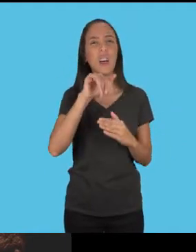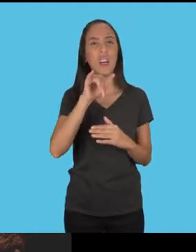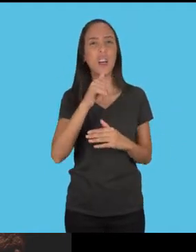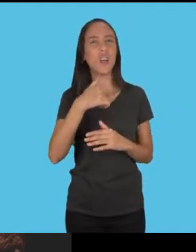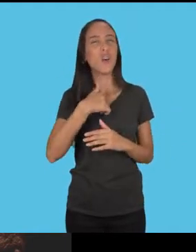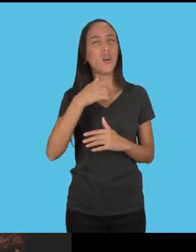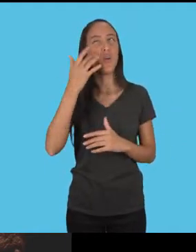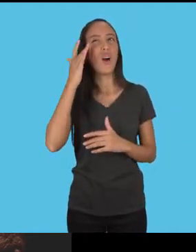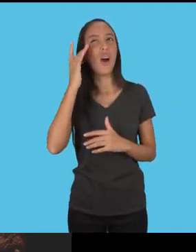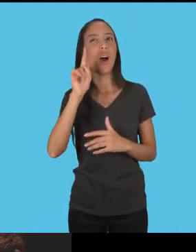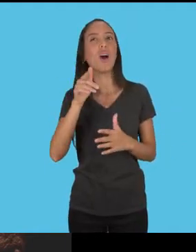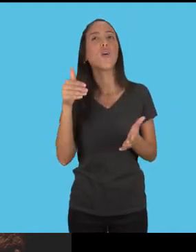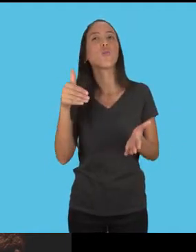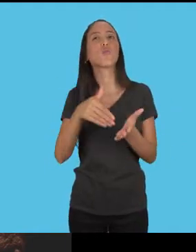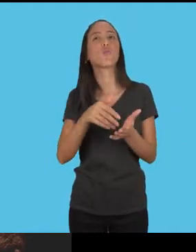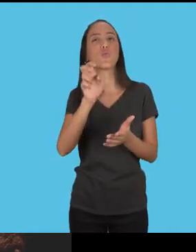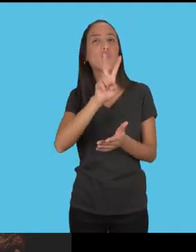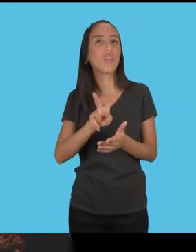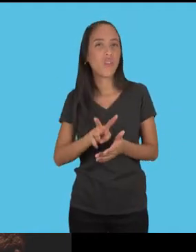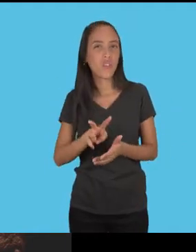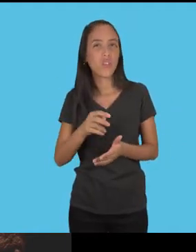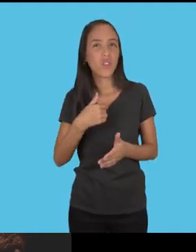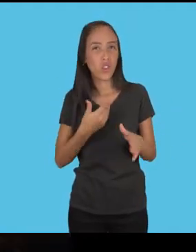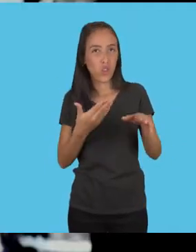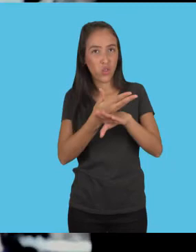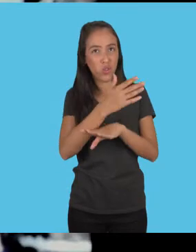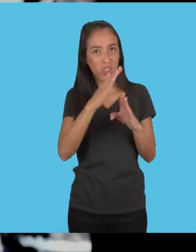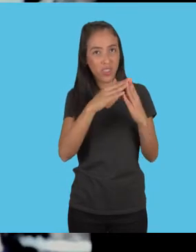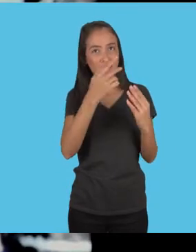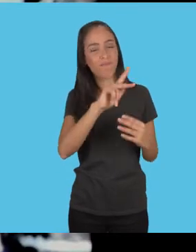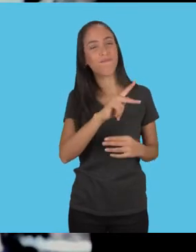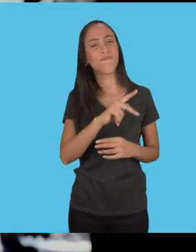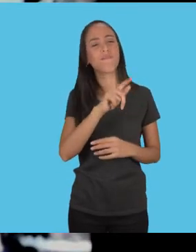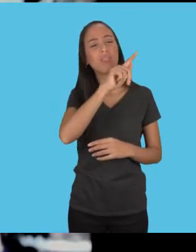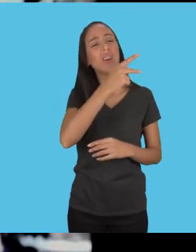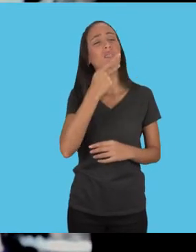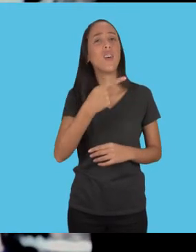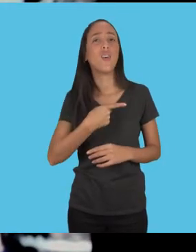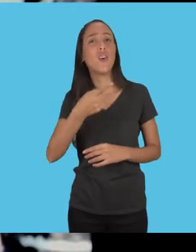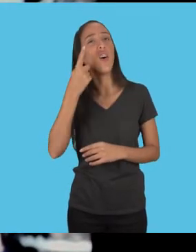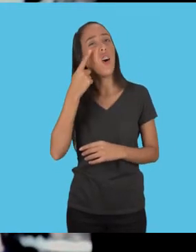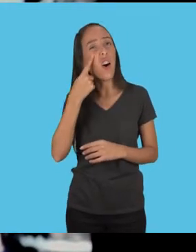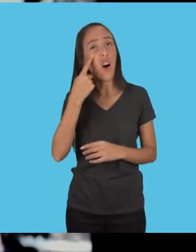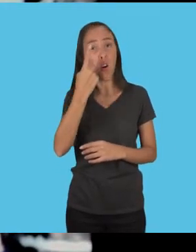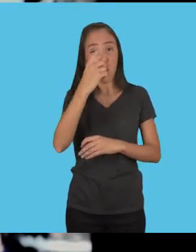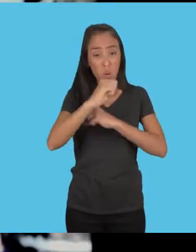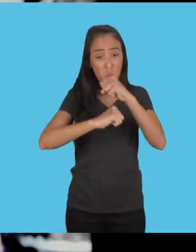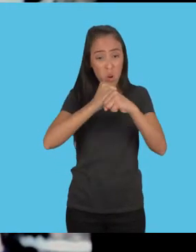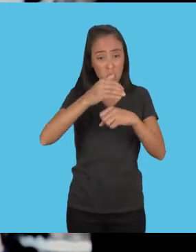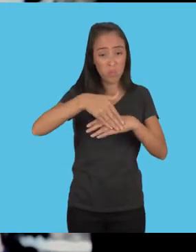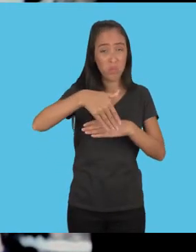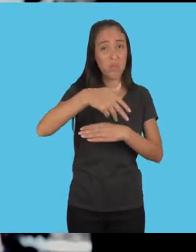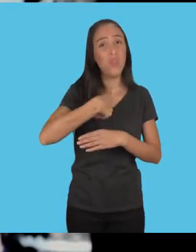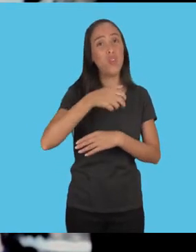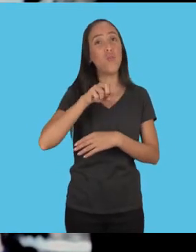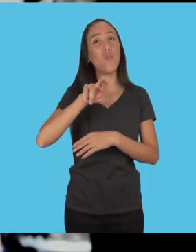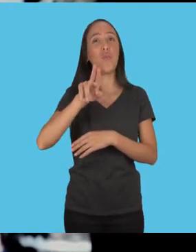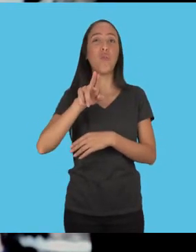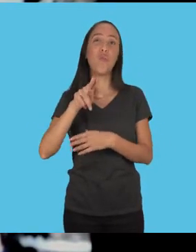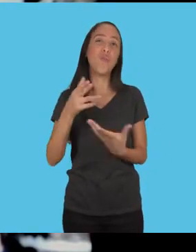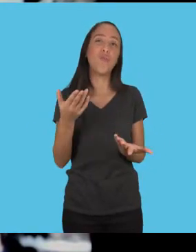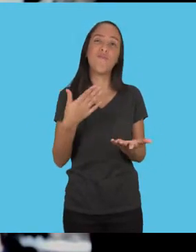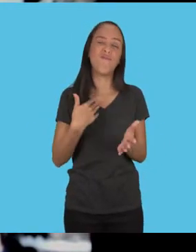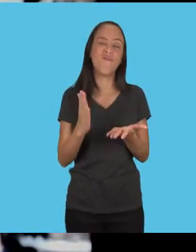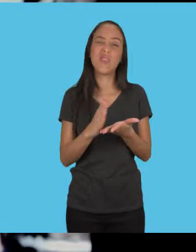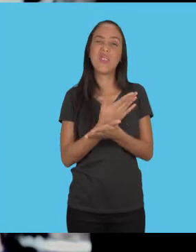última vez que eu fui lá, ele me disse, olha, daqui a um ano eu vou ter que